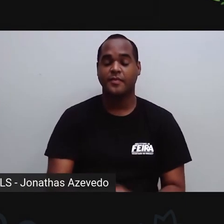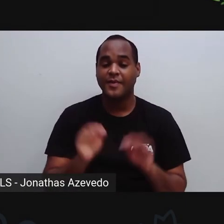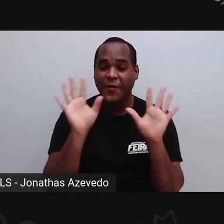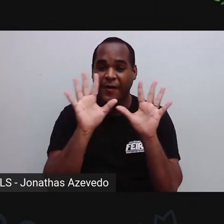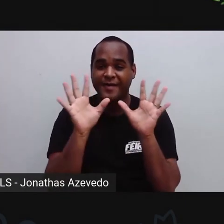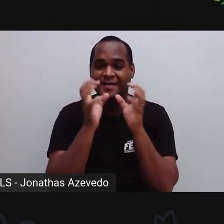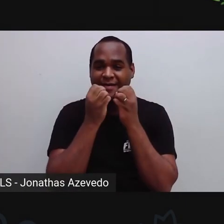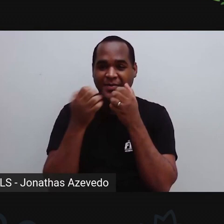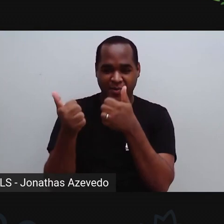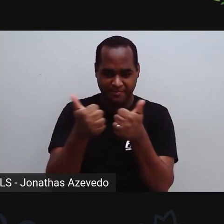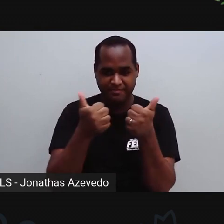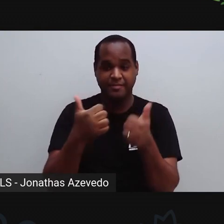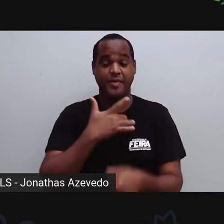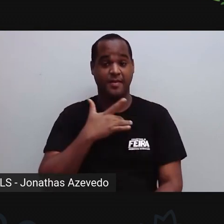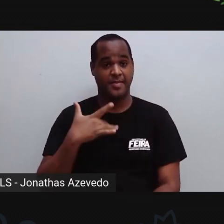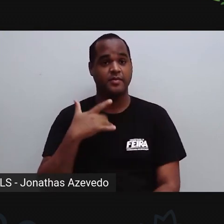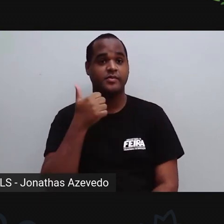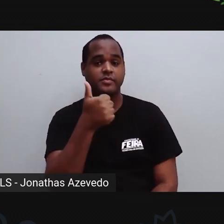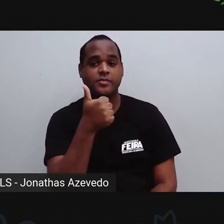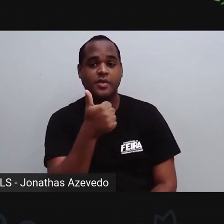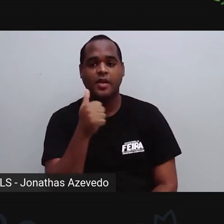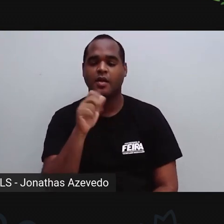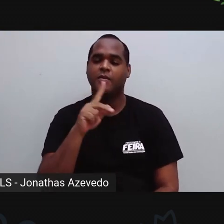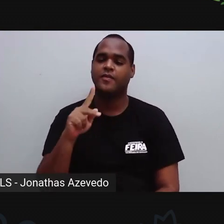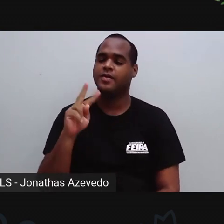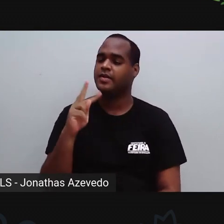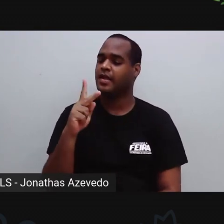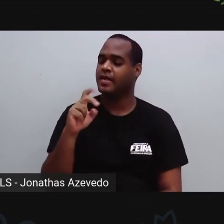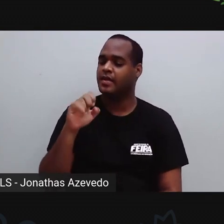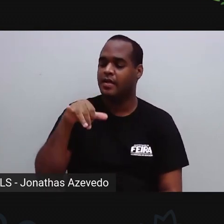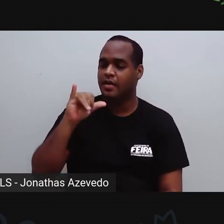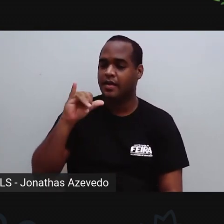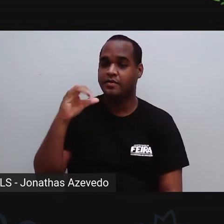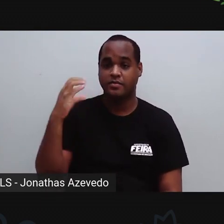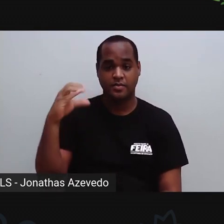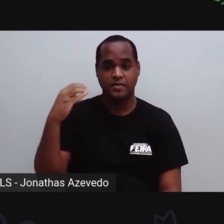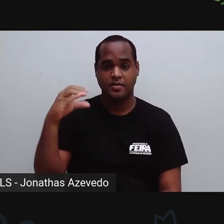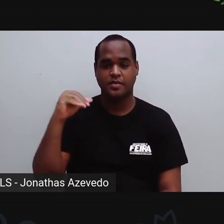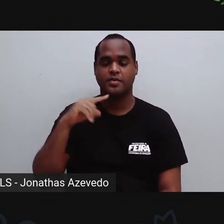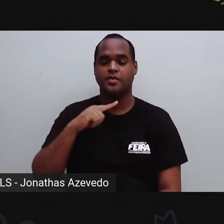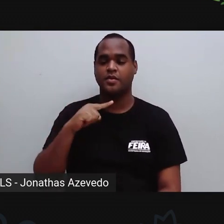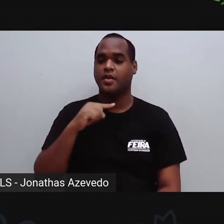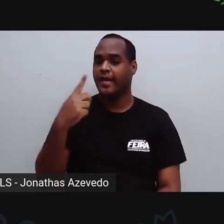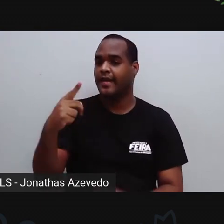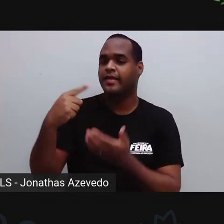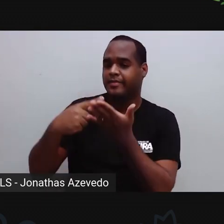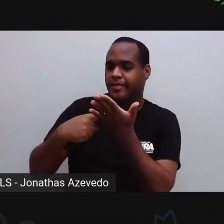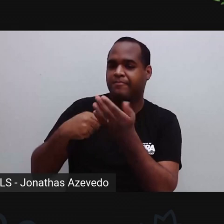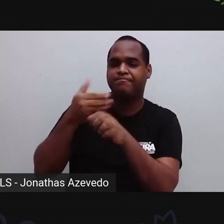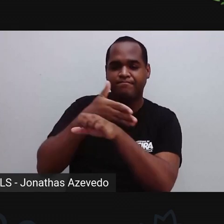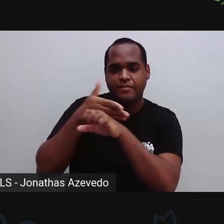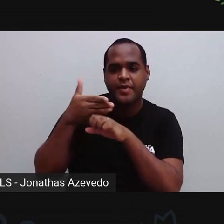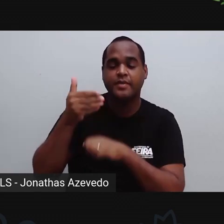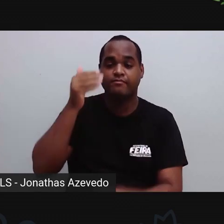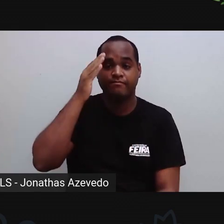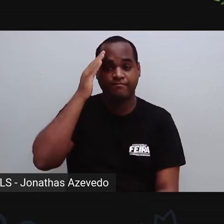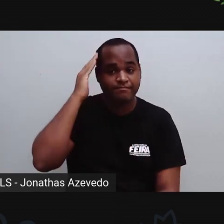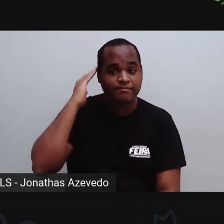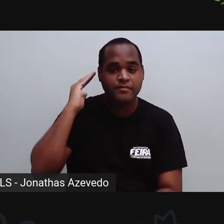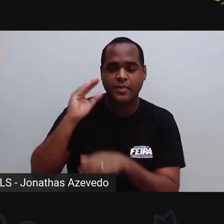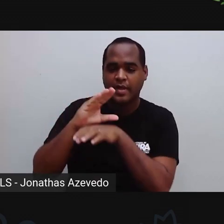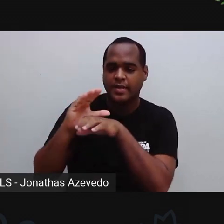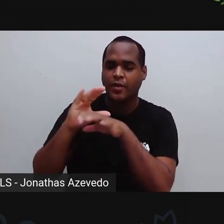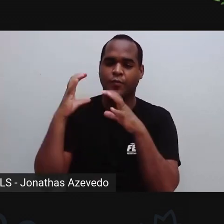Olá, pessoal, tudo bem com vocês? Eu sou a professora Tayara Santos de Ciências. Sou uma mulher de pele clara, tenho um cabelo castanho